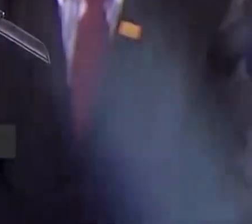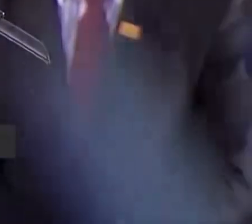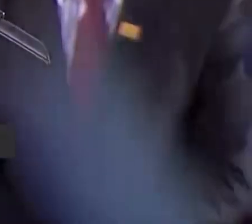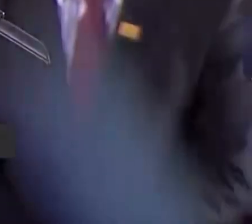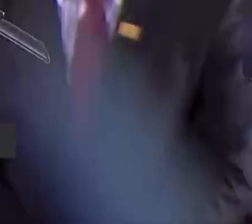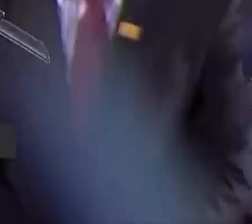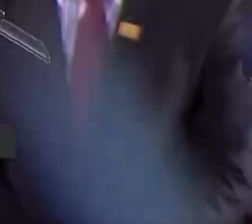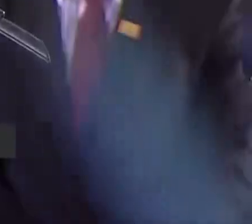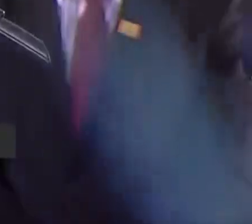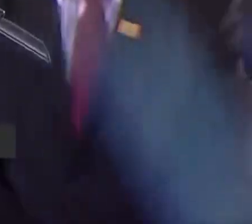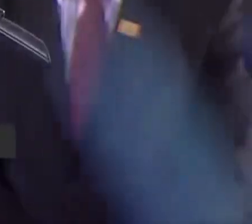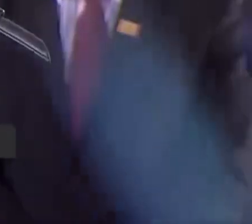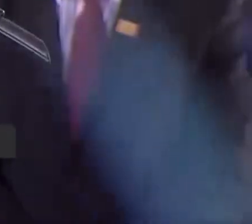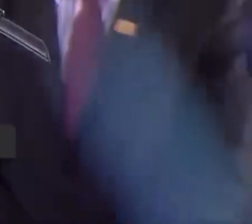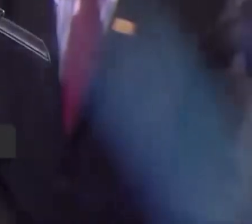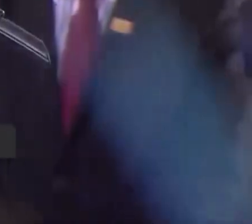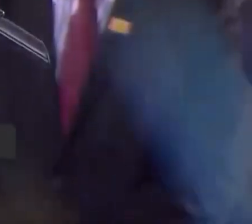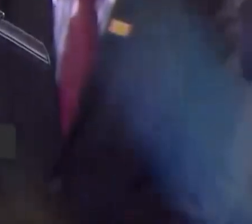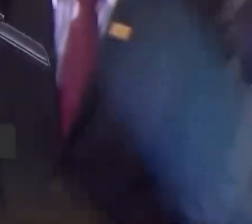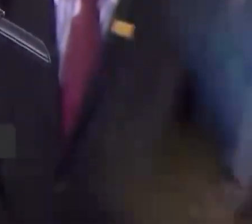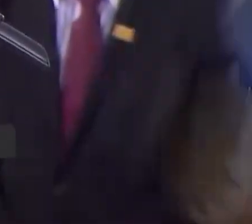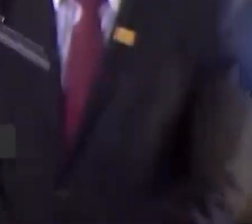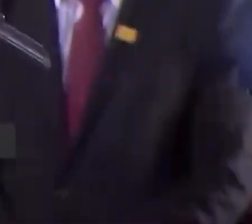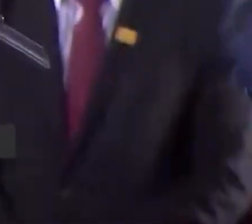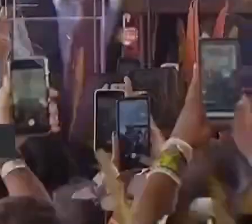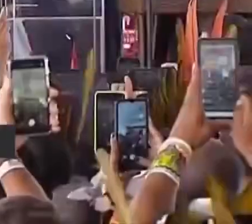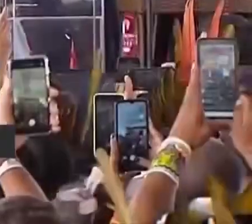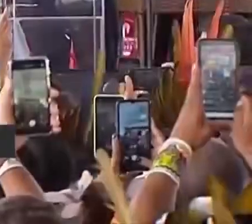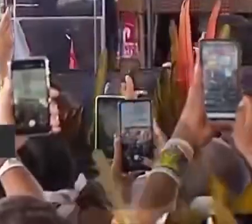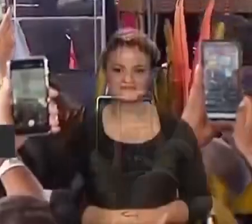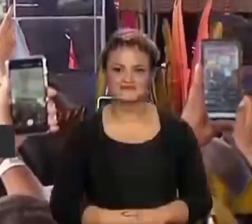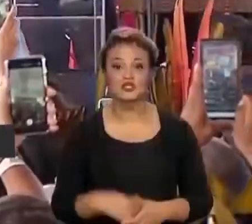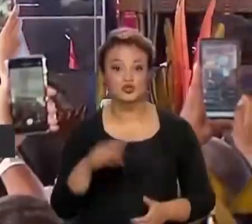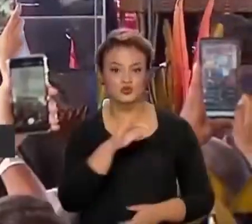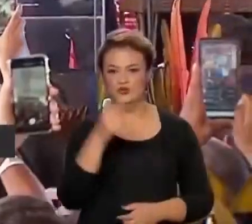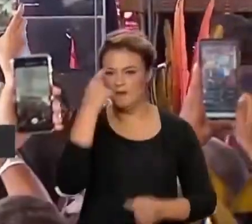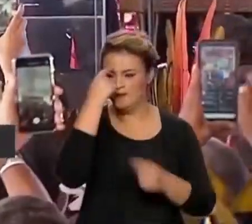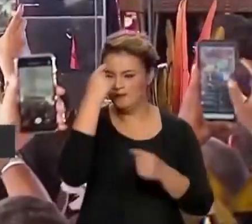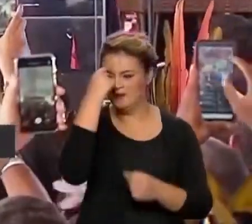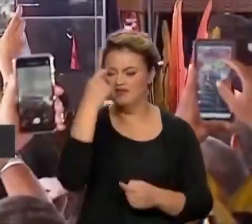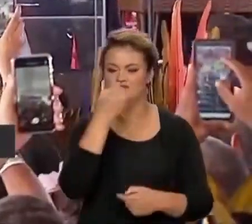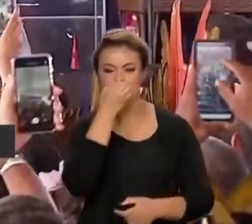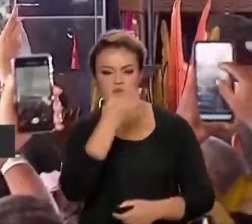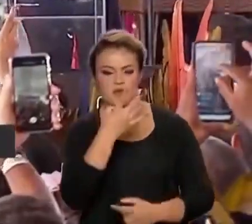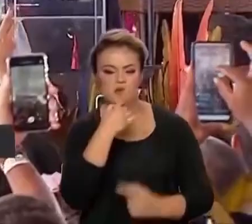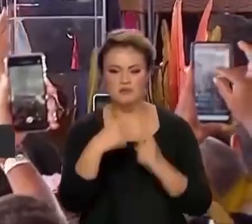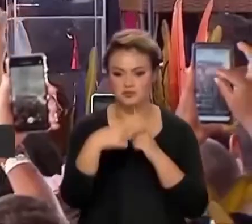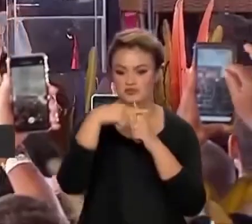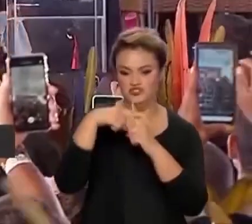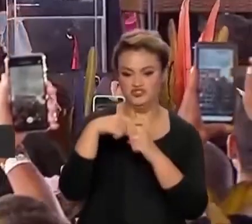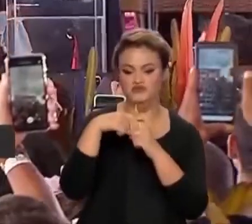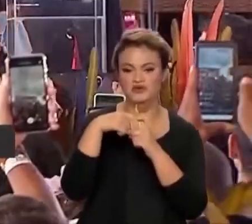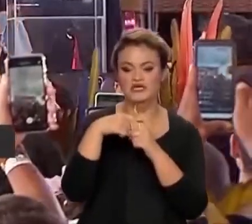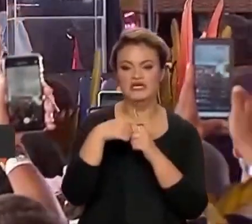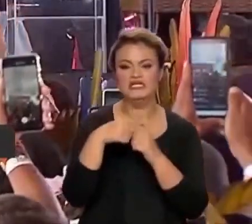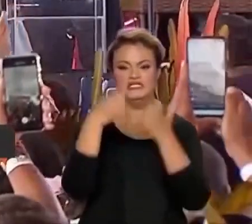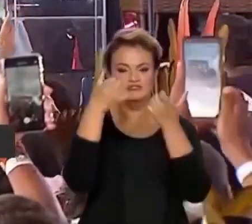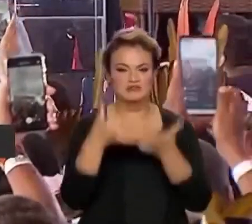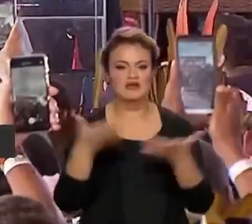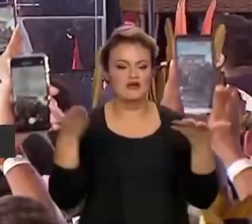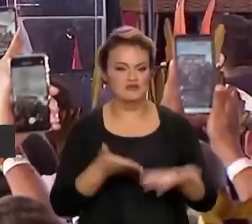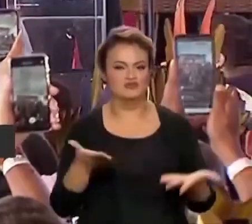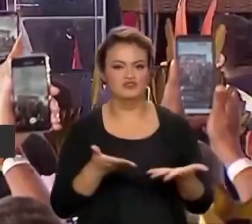Tudo que penso é bom, é positivo. E quero falar novamente hoje.